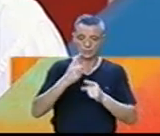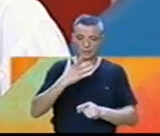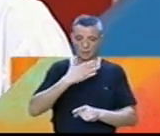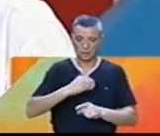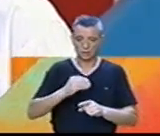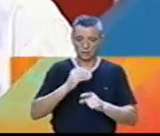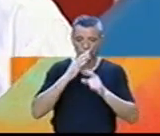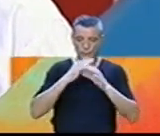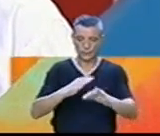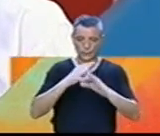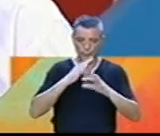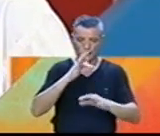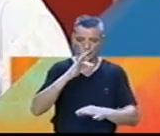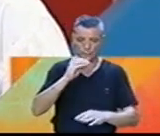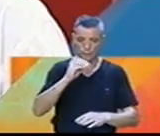pela gaita de foles?